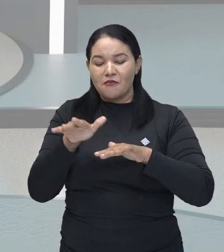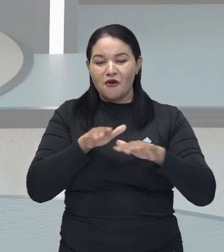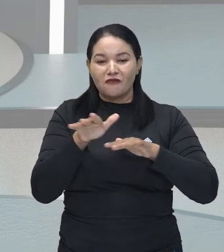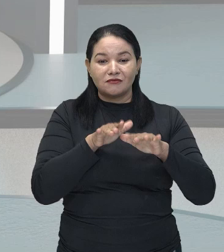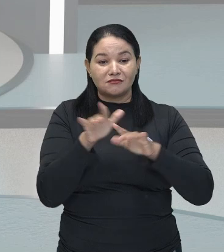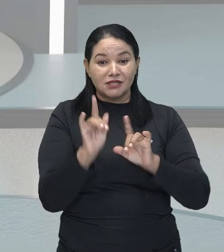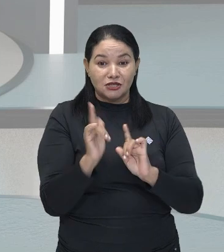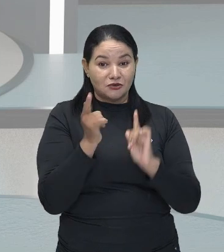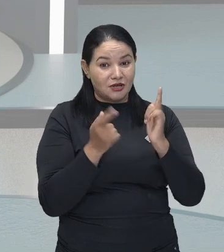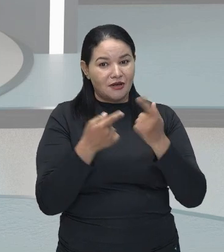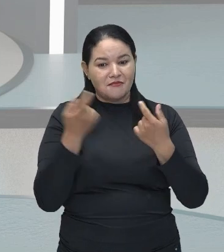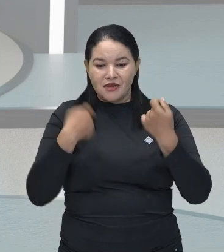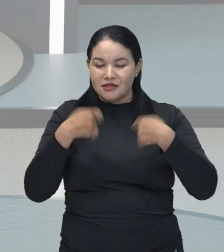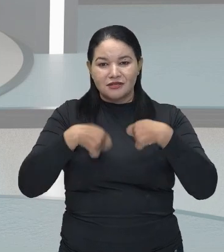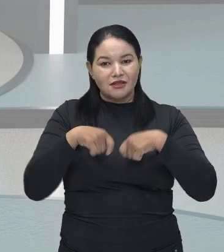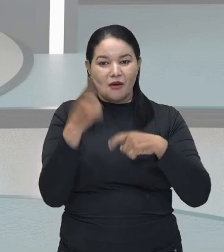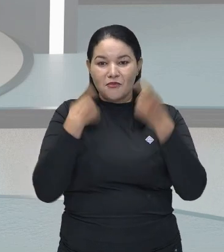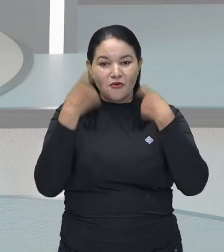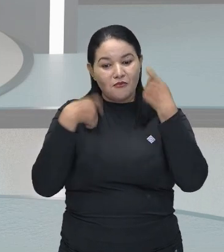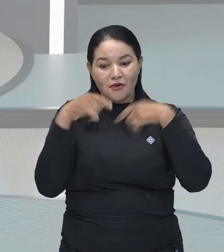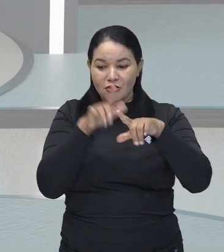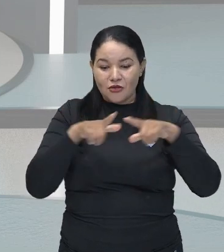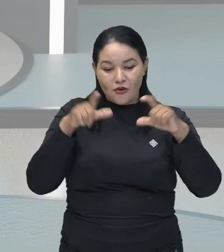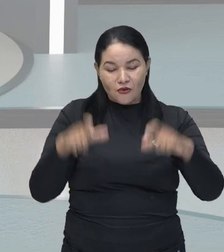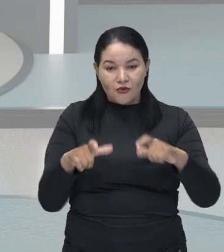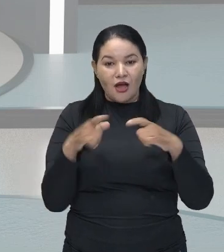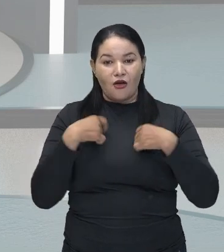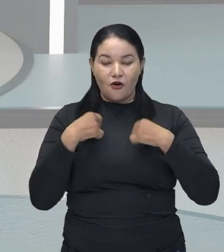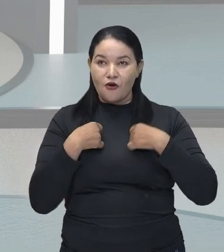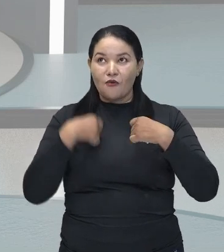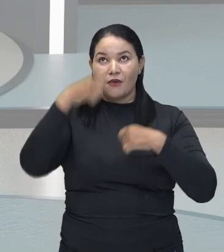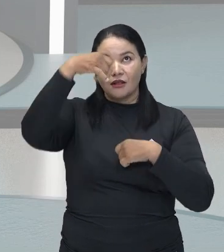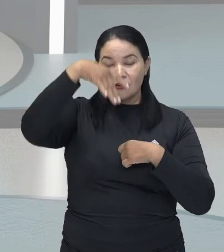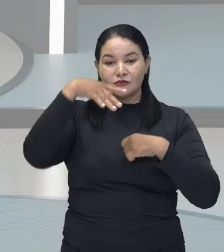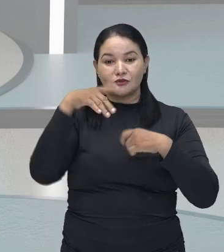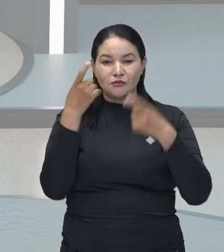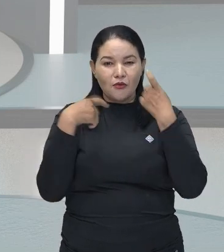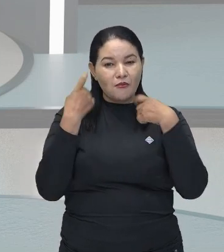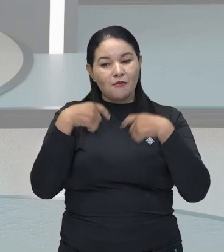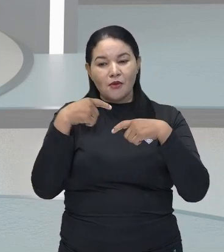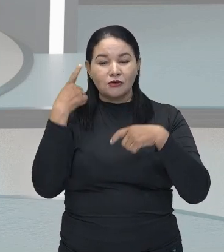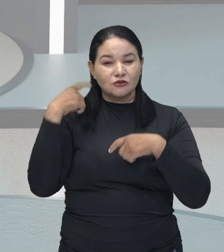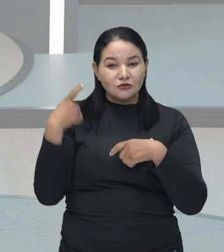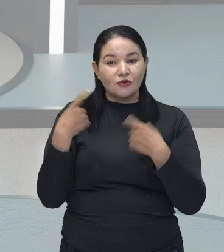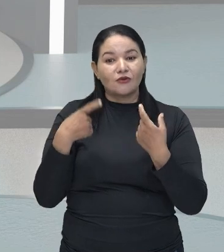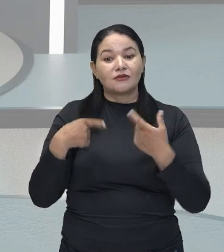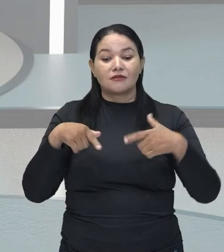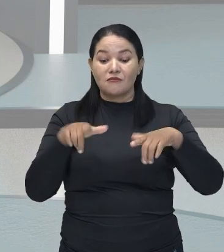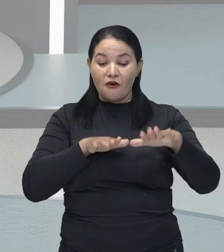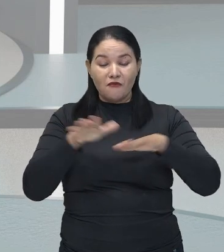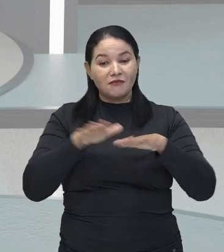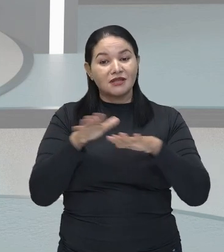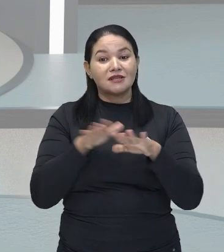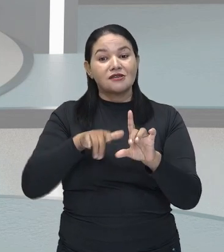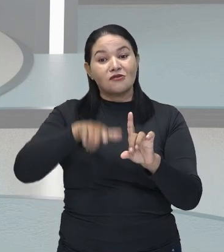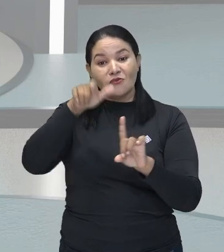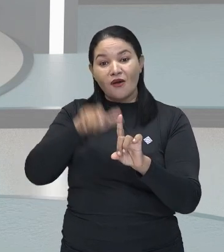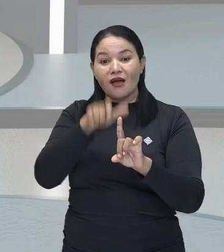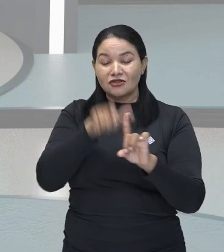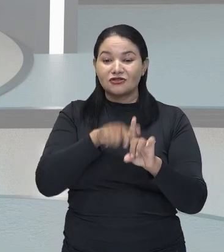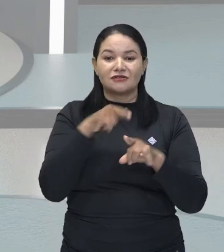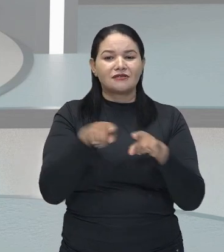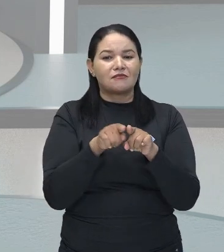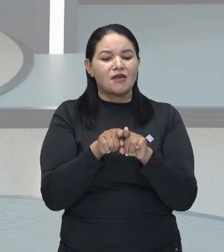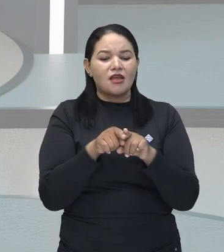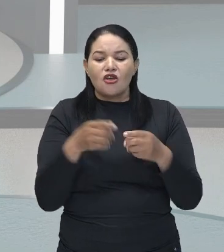Olha a preocupação, a gente tem que se preocupar com o espaço, com as roupas, com a luz, com o som, com a movimentação desses atores, como é que eles vão